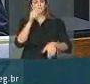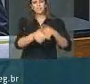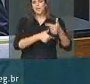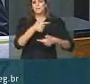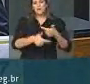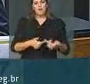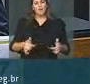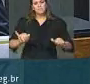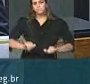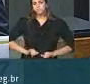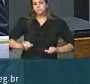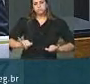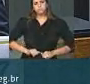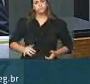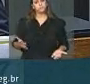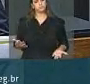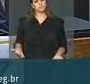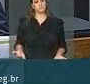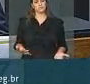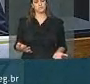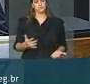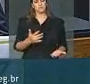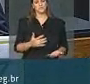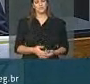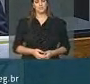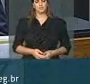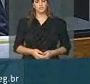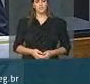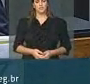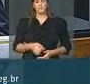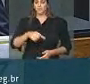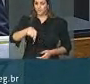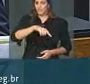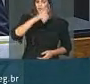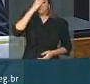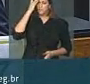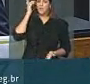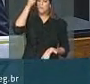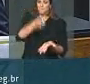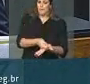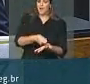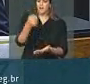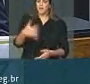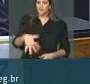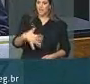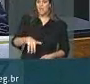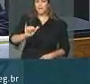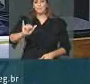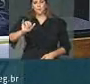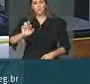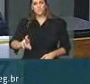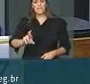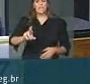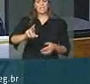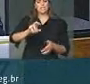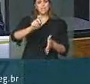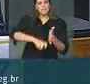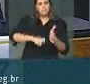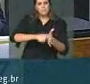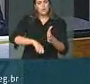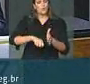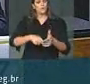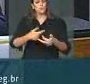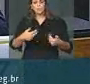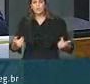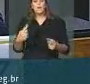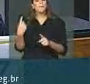da elite operária que pagam imposto de renda? Por que estabelecer